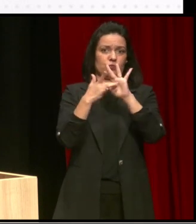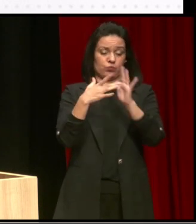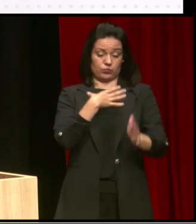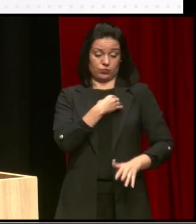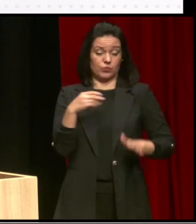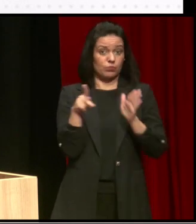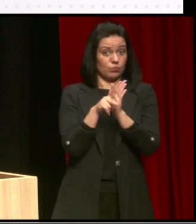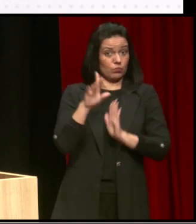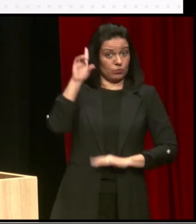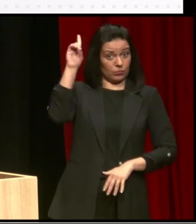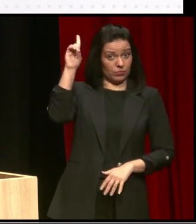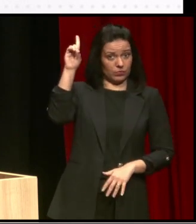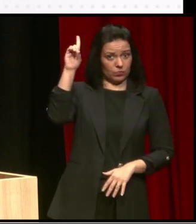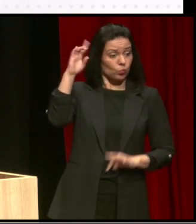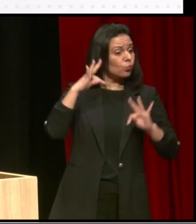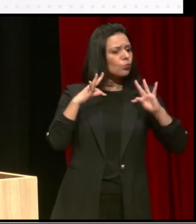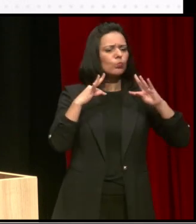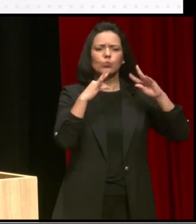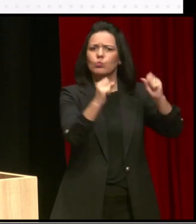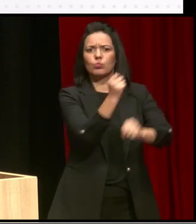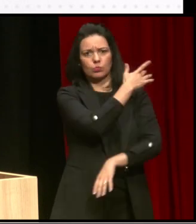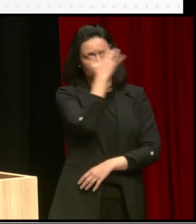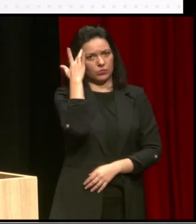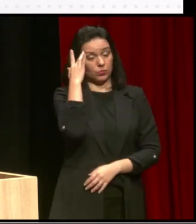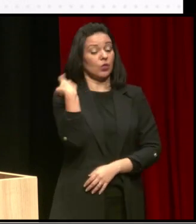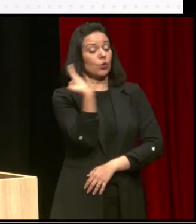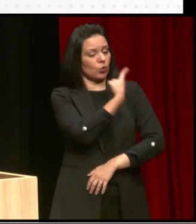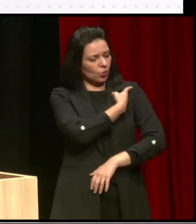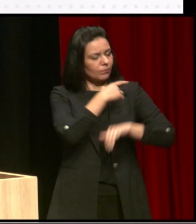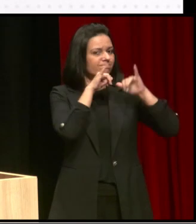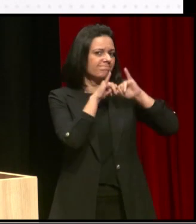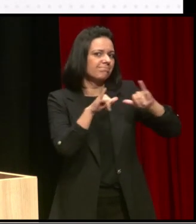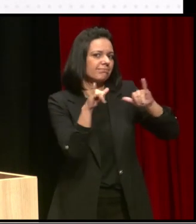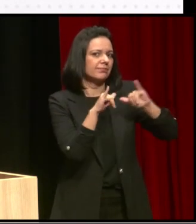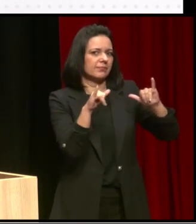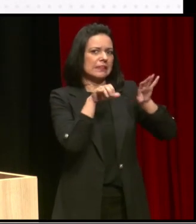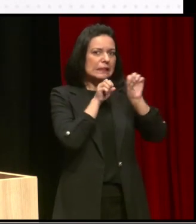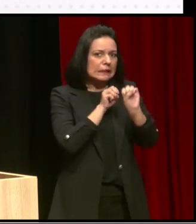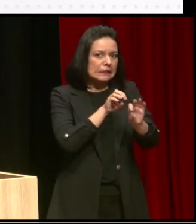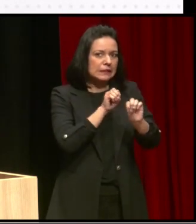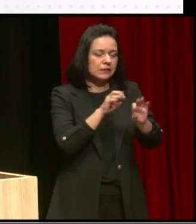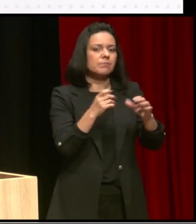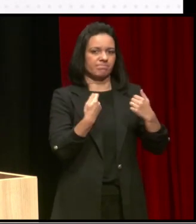Todas as pessoas. Todas. Ok?